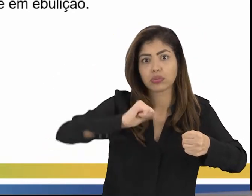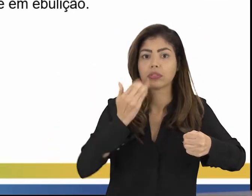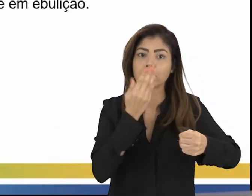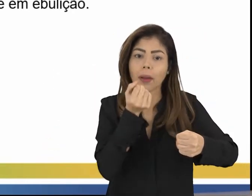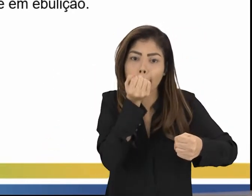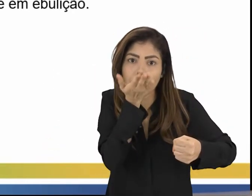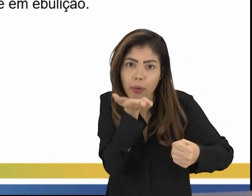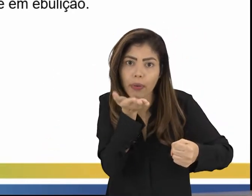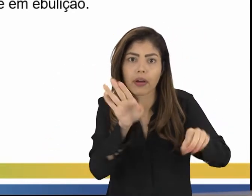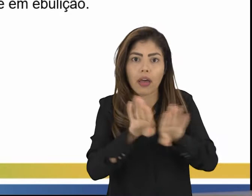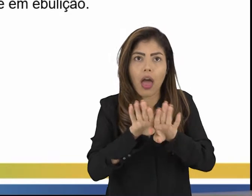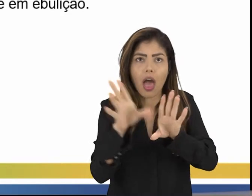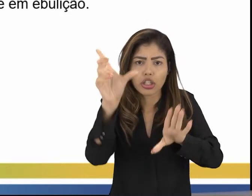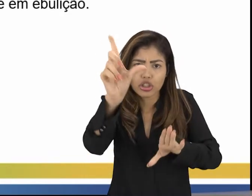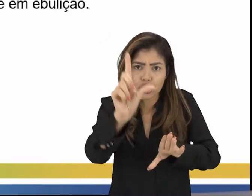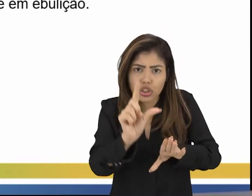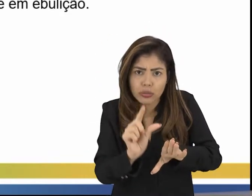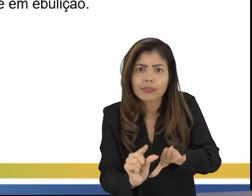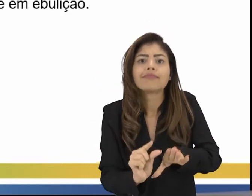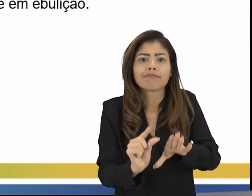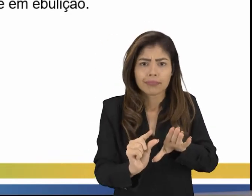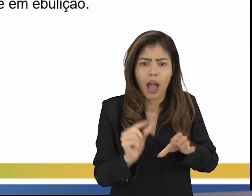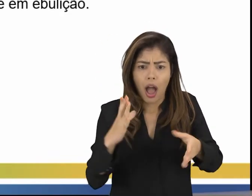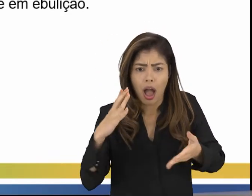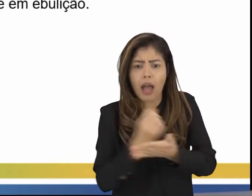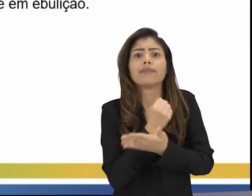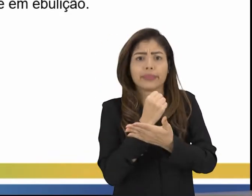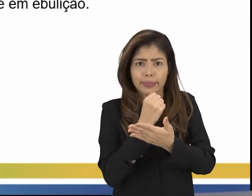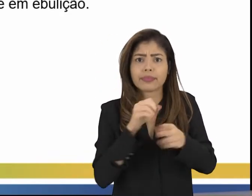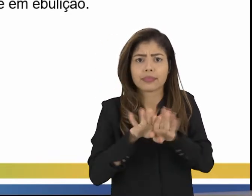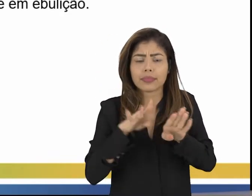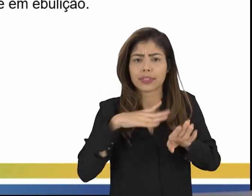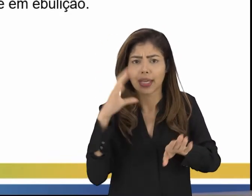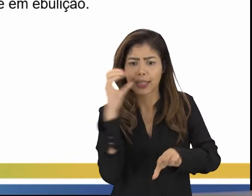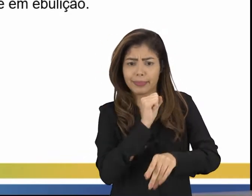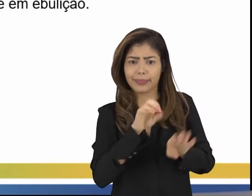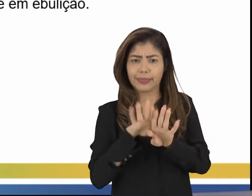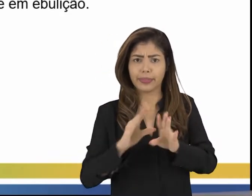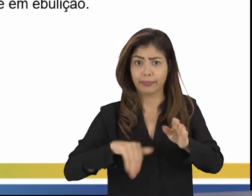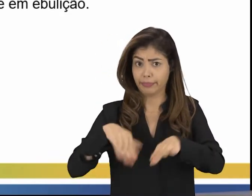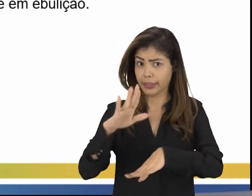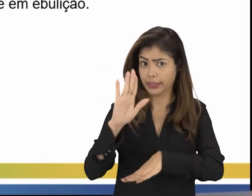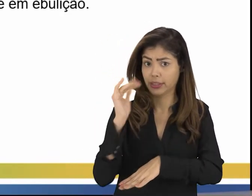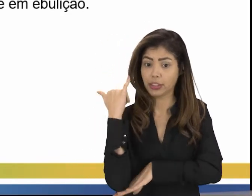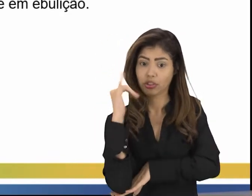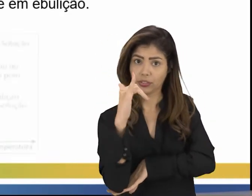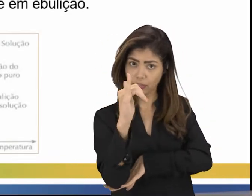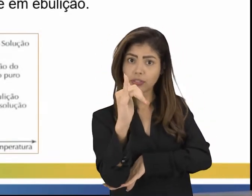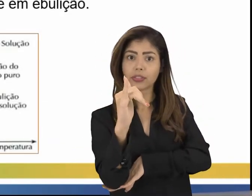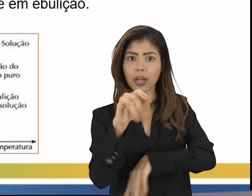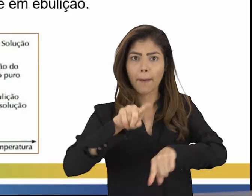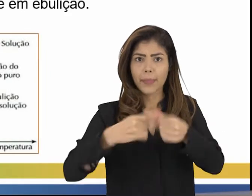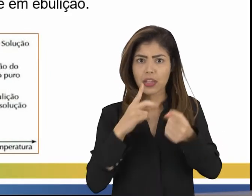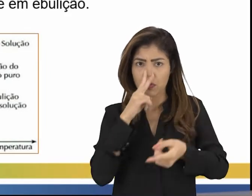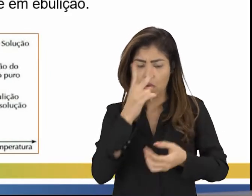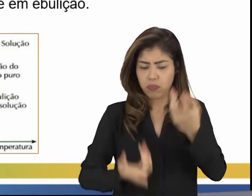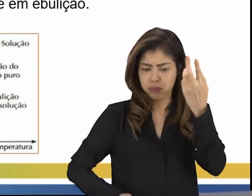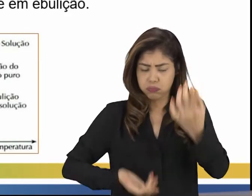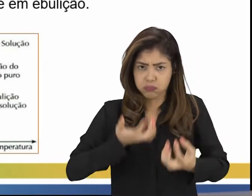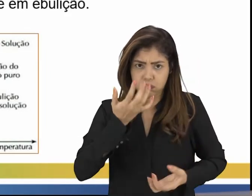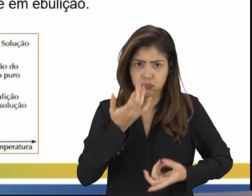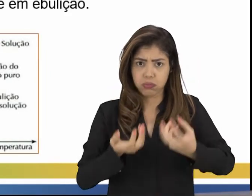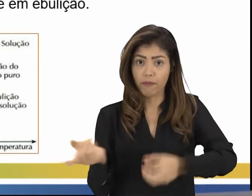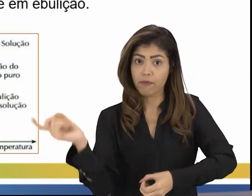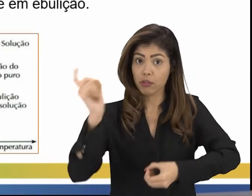solutos, você vai diminuir a fervura automaticamente, precisando de mais energia, mais fogo para